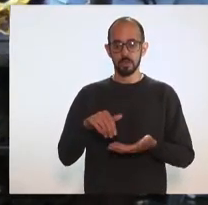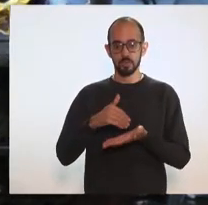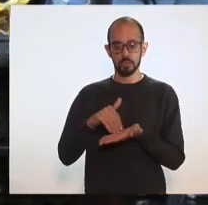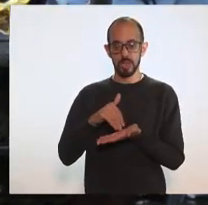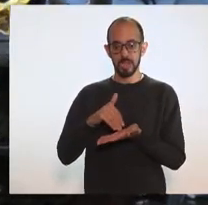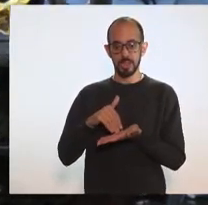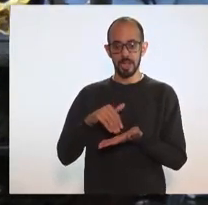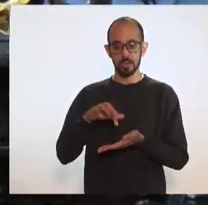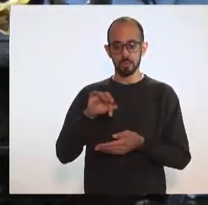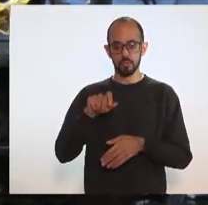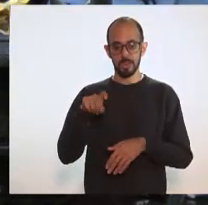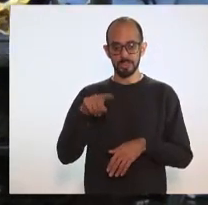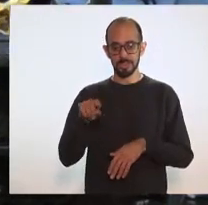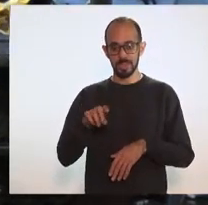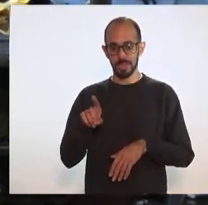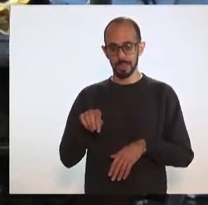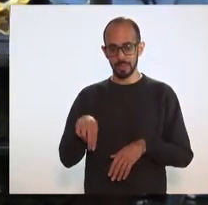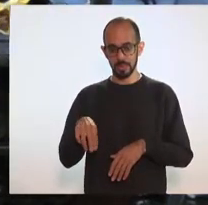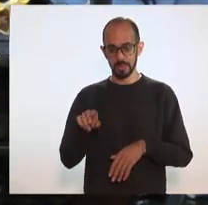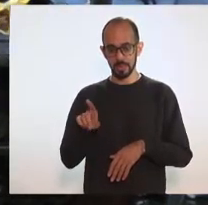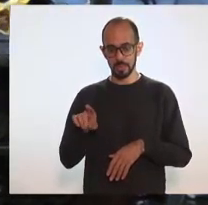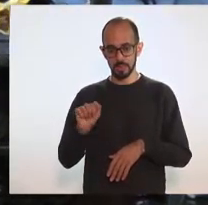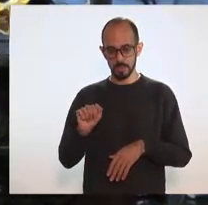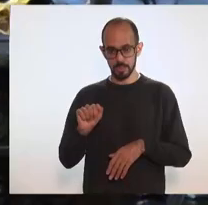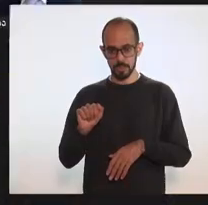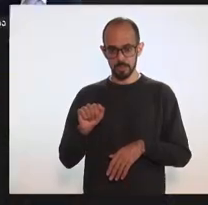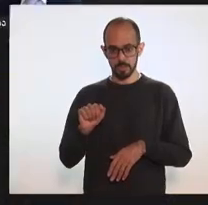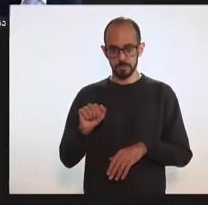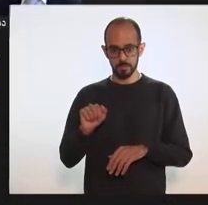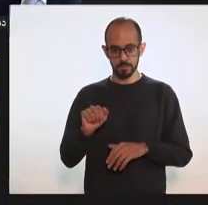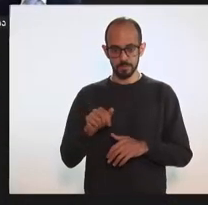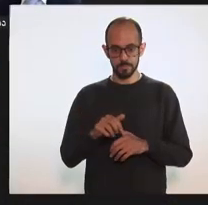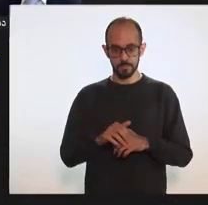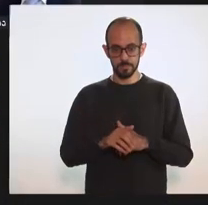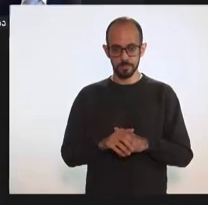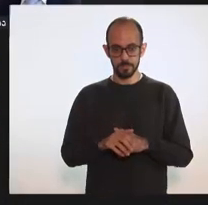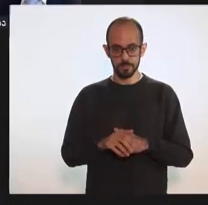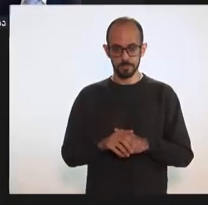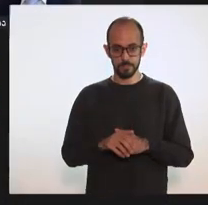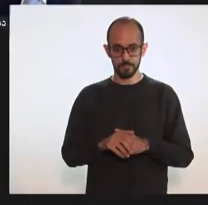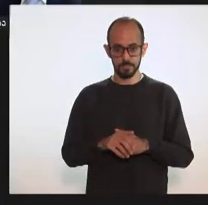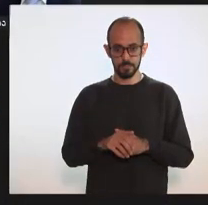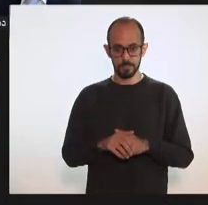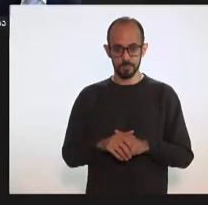antes o presidente nacional